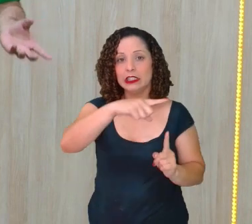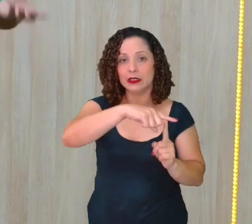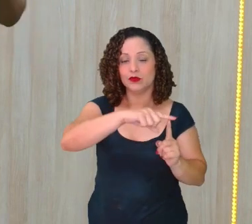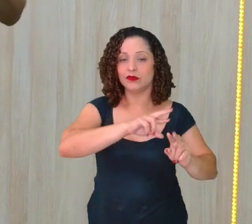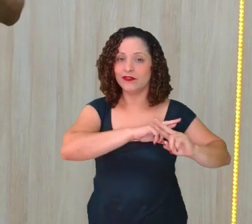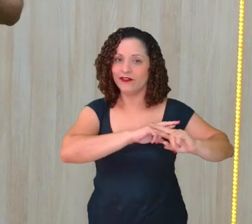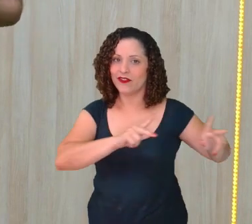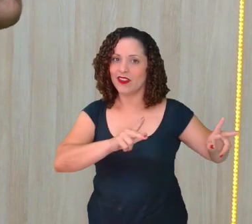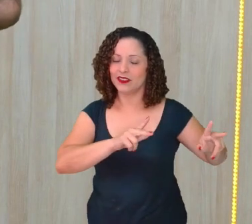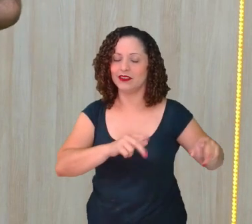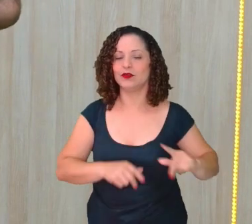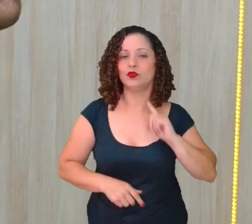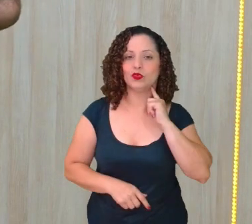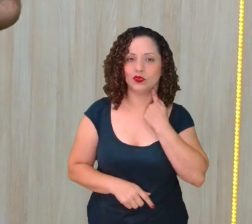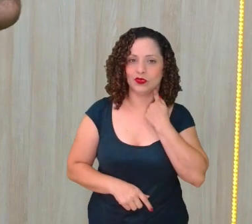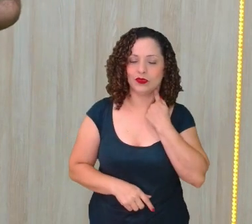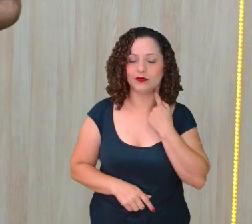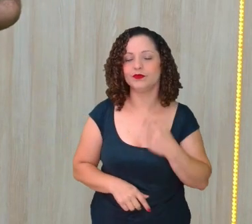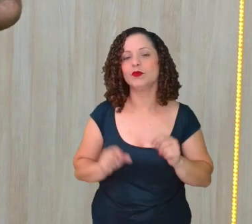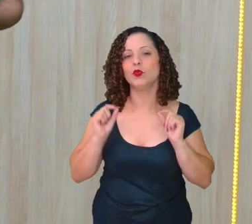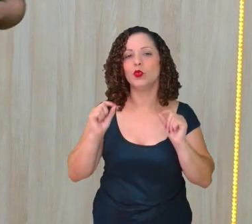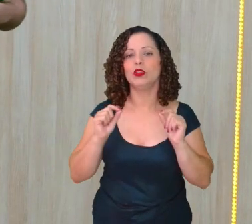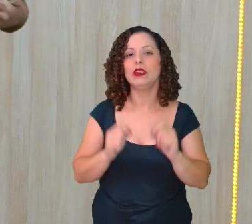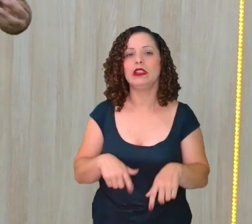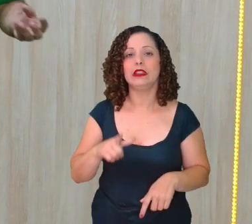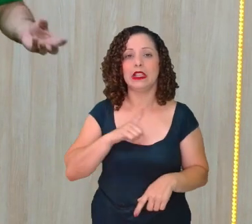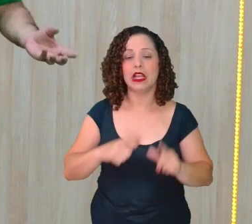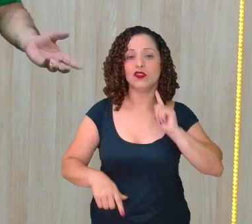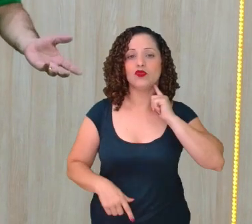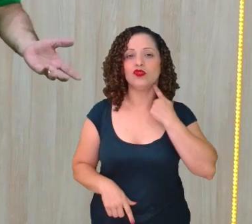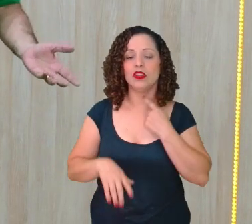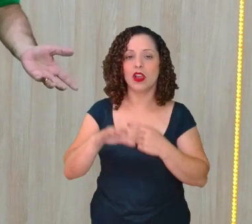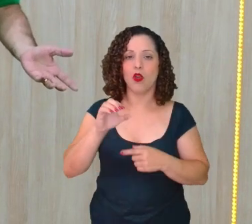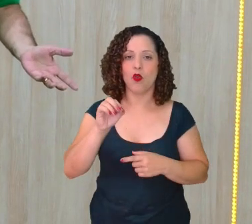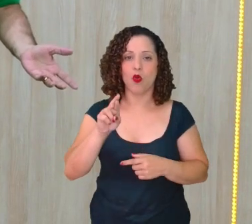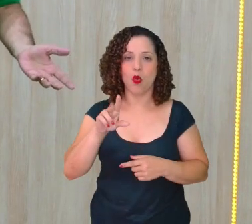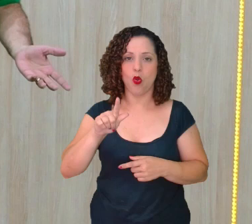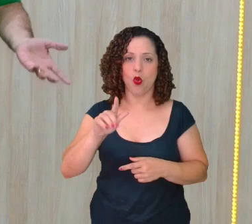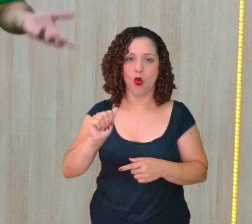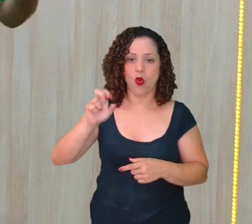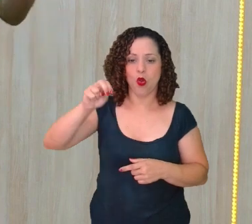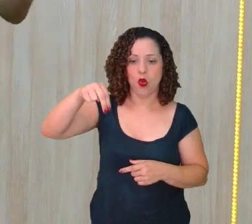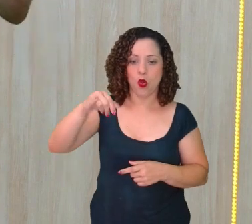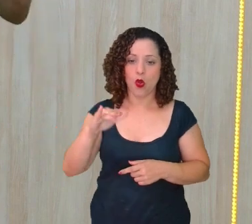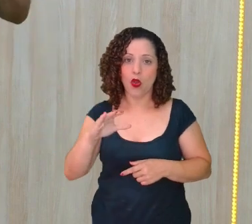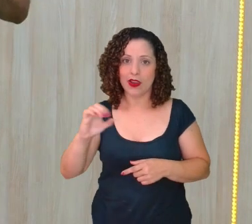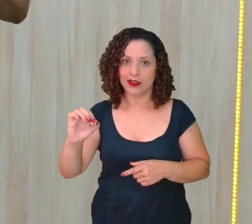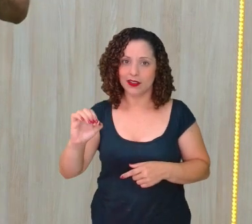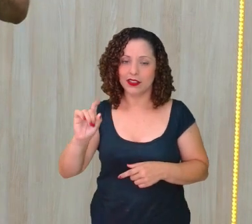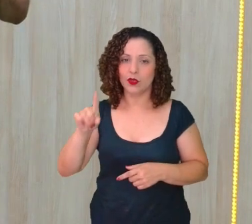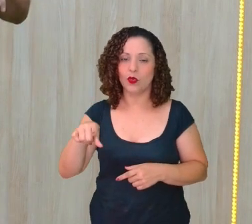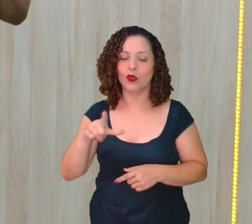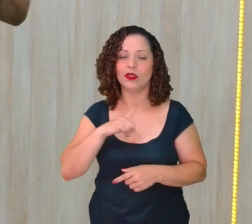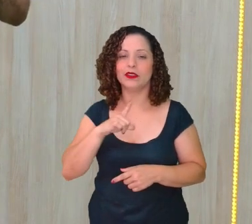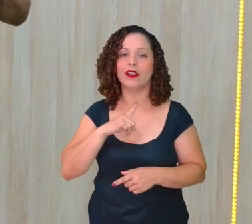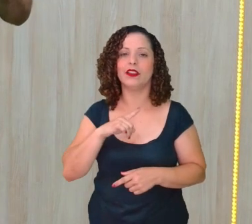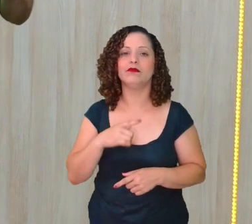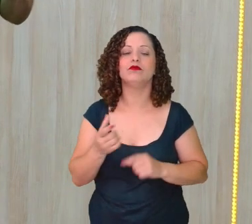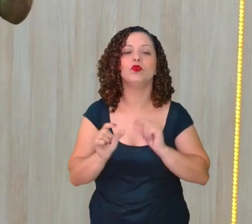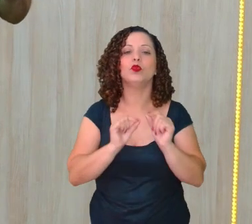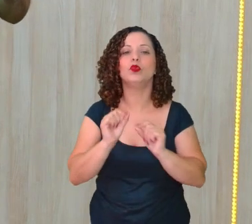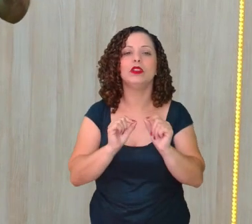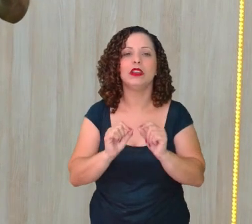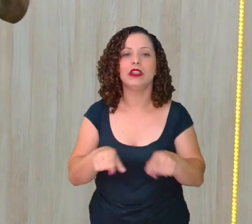lixos. Se tem aquele lixo orgânico, parte para uma compostagem. Se a gente tem aquele lixozinho lá sólido, tem